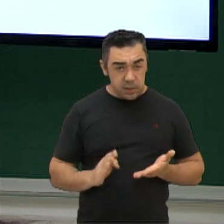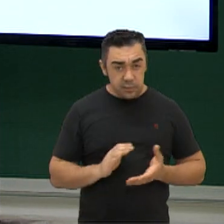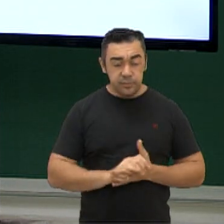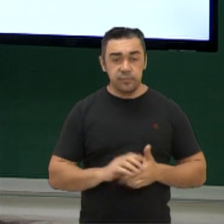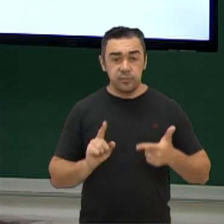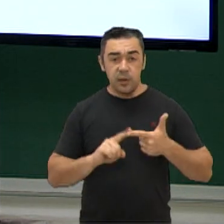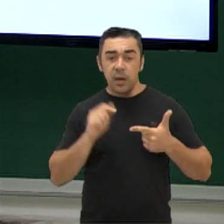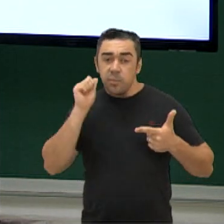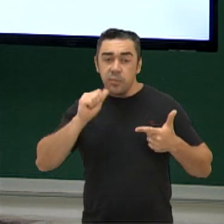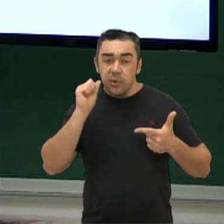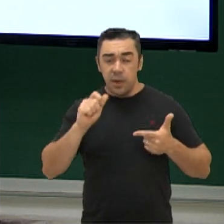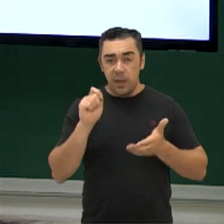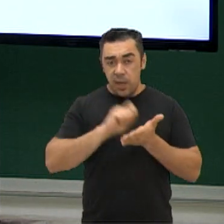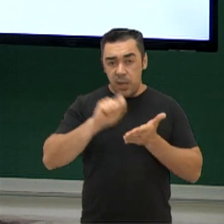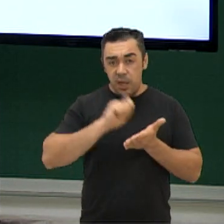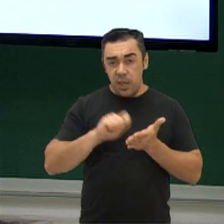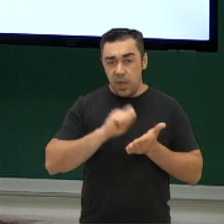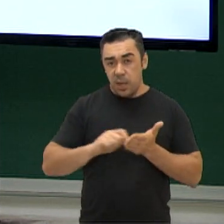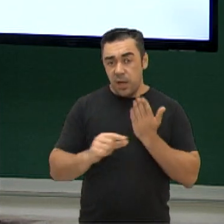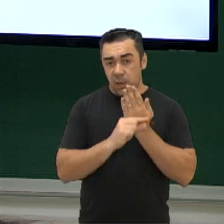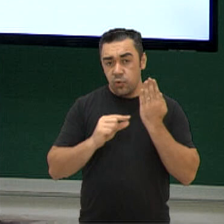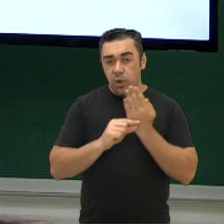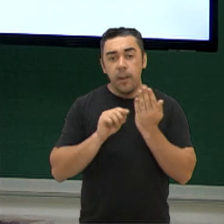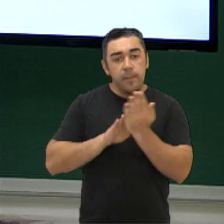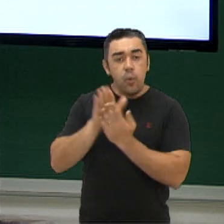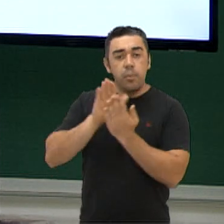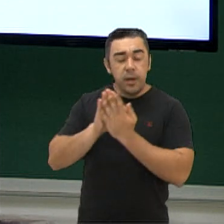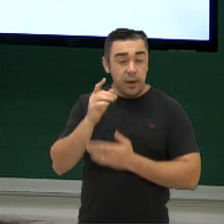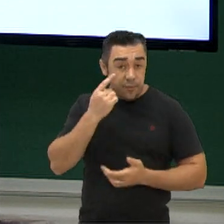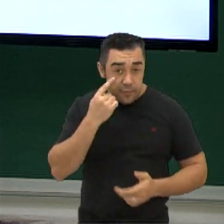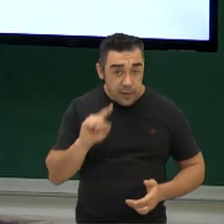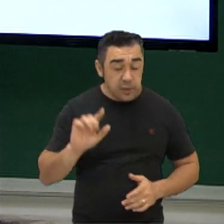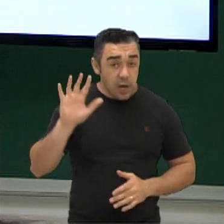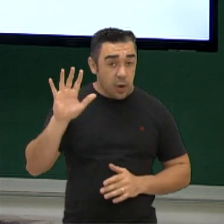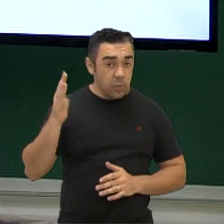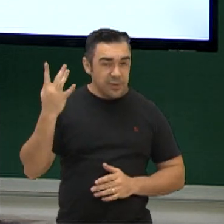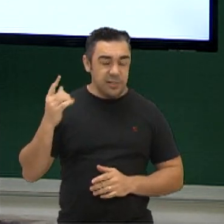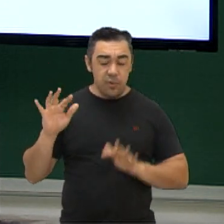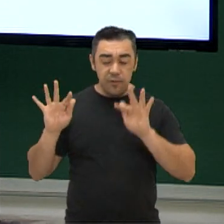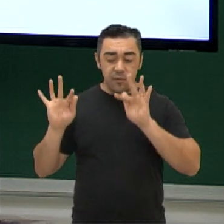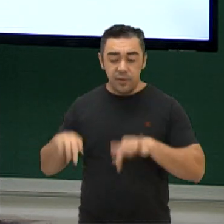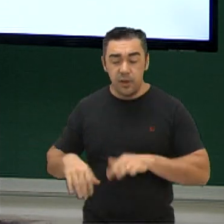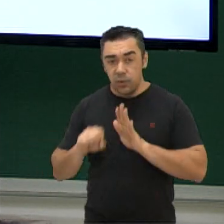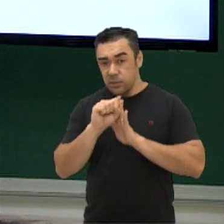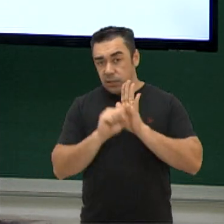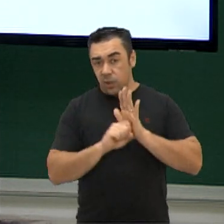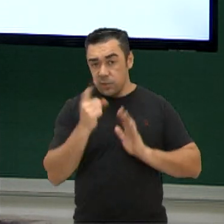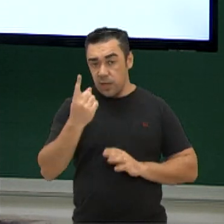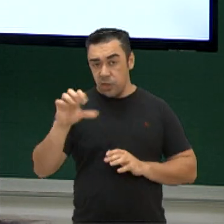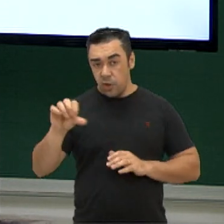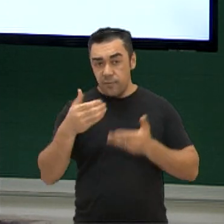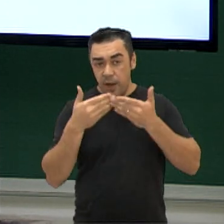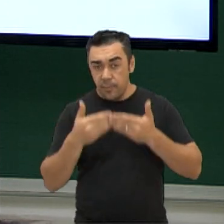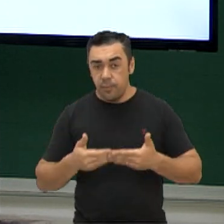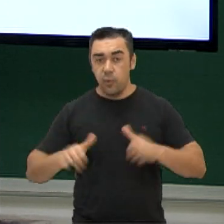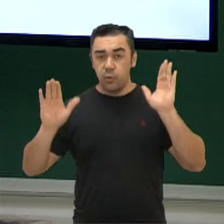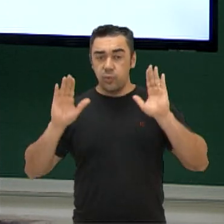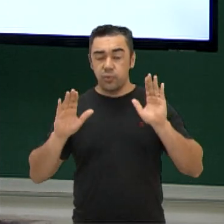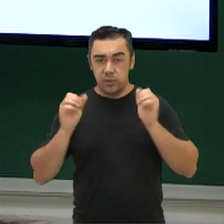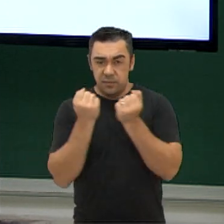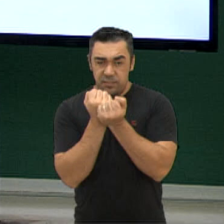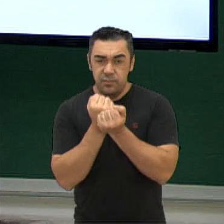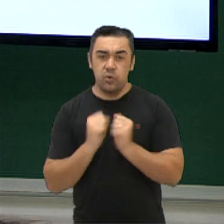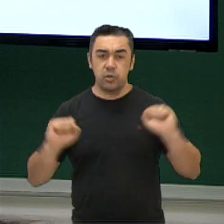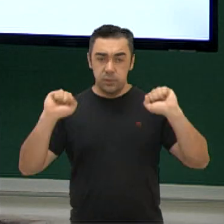começa a publicar os seus diários. Então vejam, moçada, mesmo com a abolição lá no final do século XIX, nós ainda temos